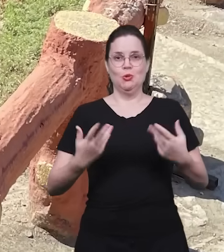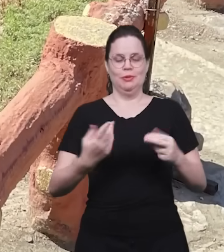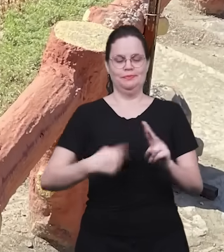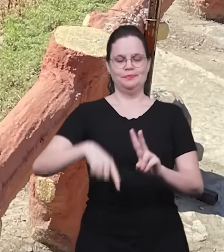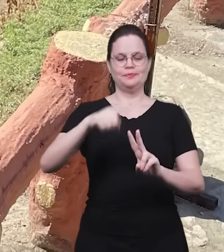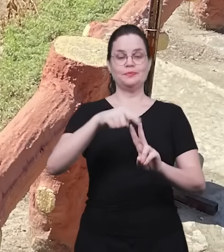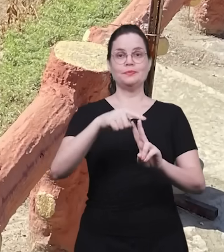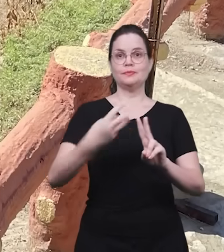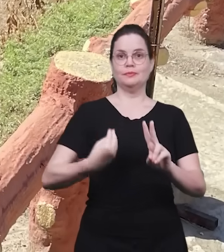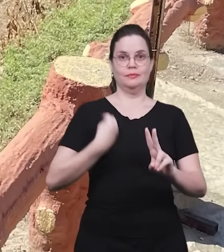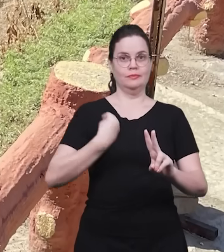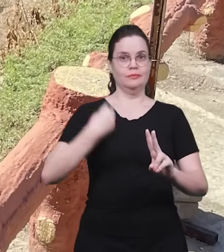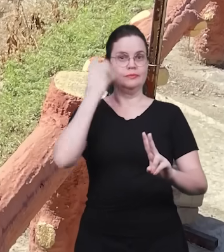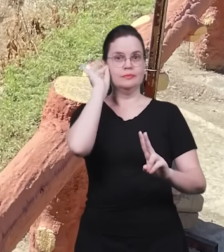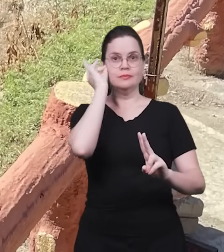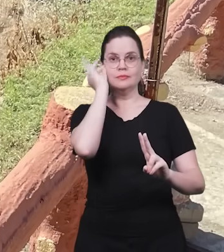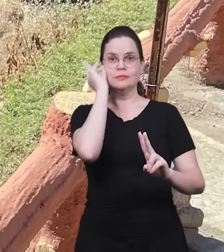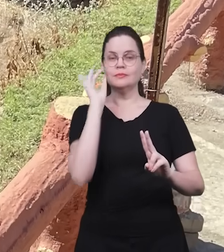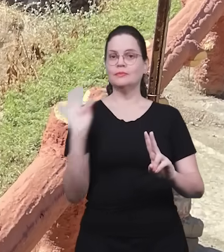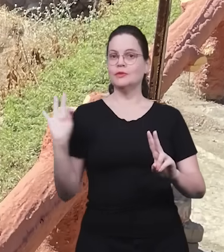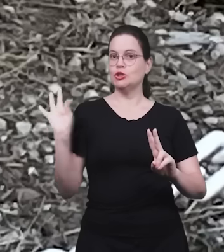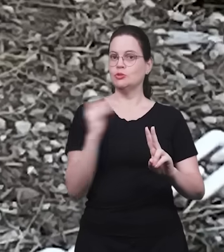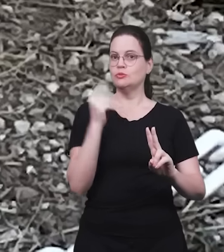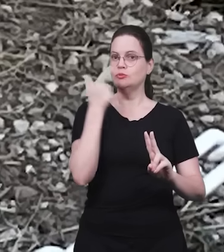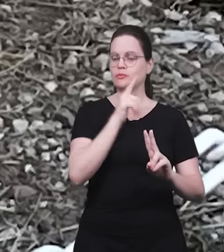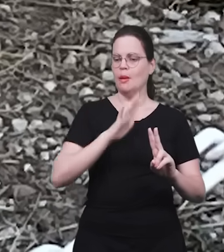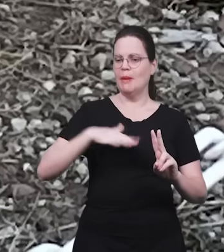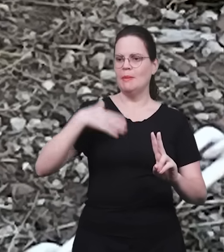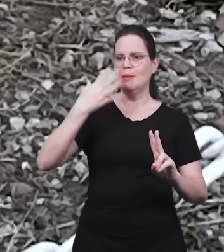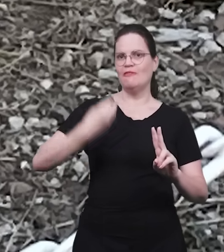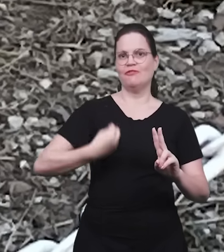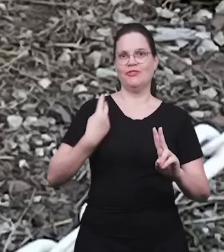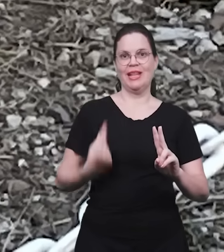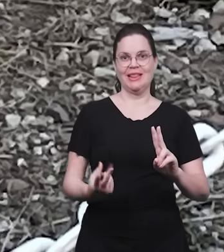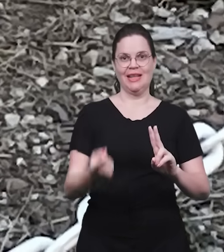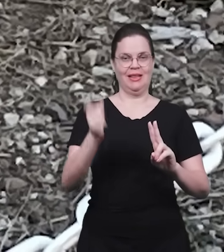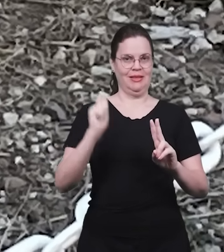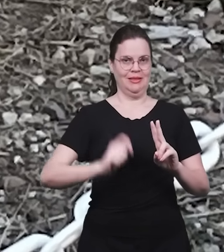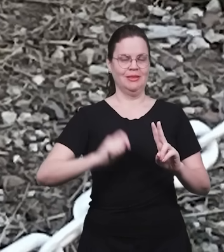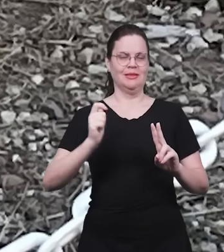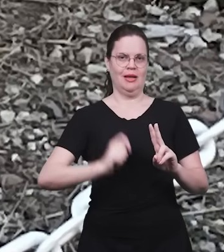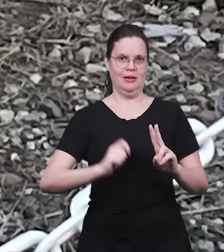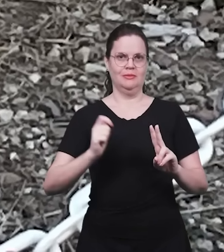espiritual de tudo isso, né? É a eternidade.